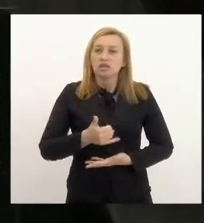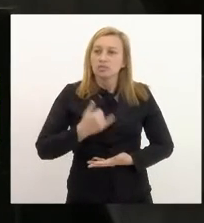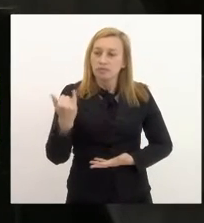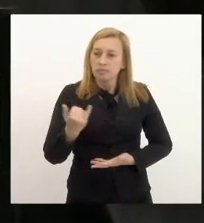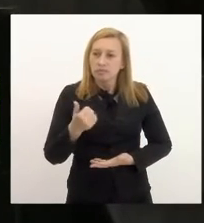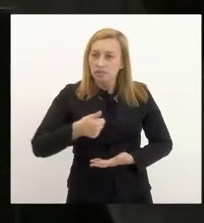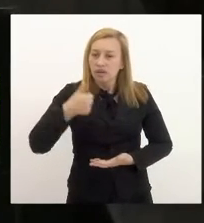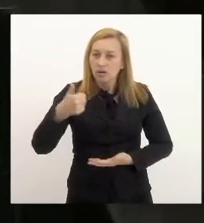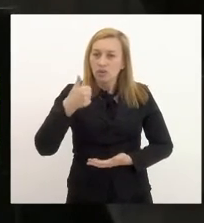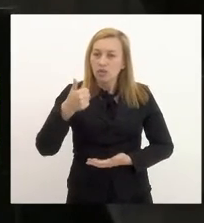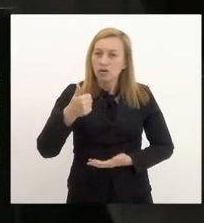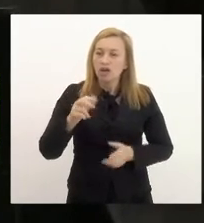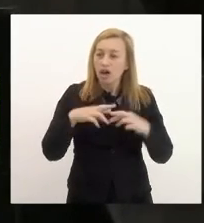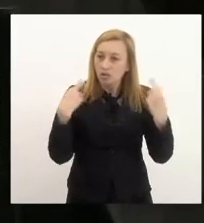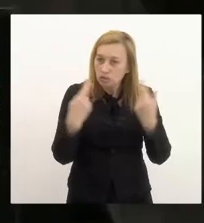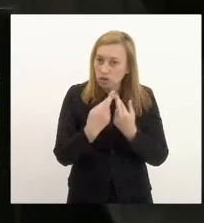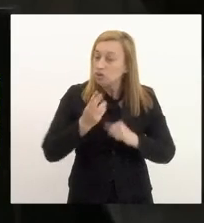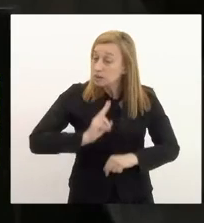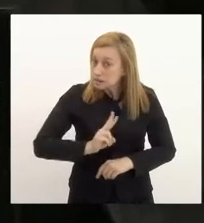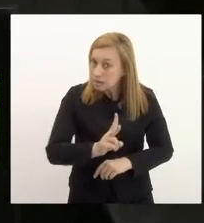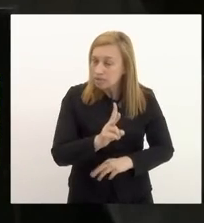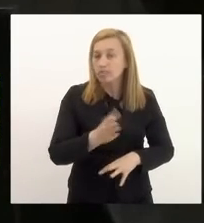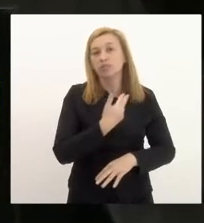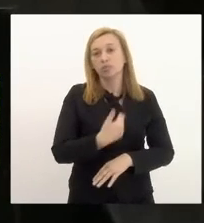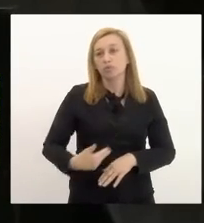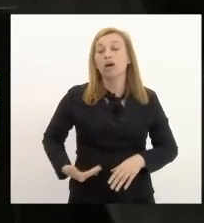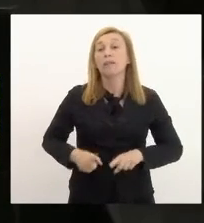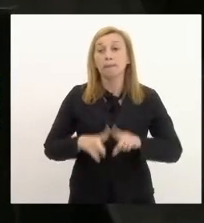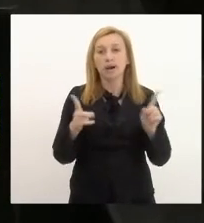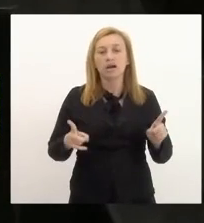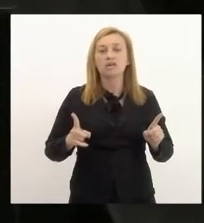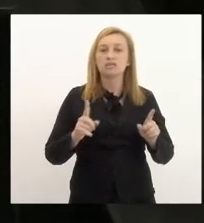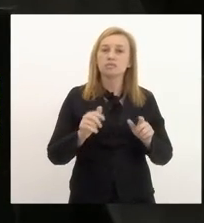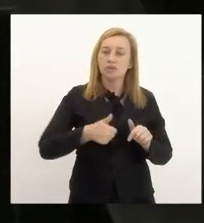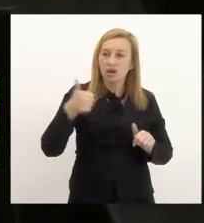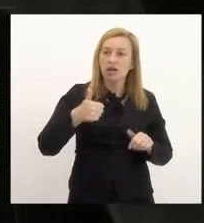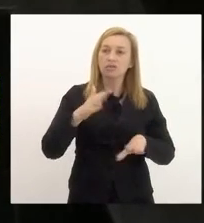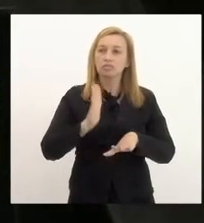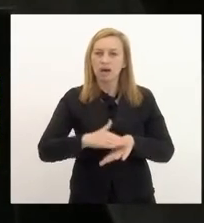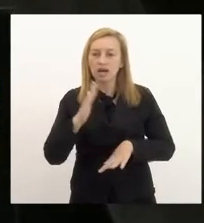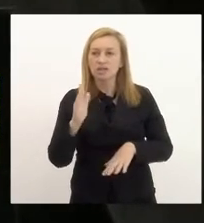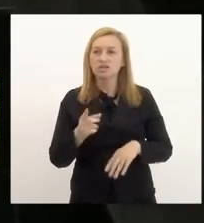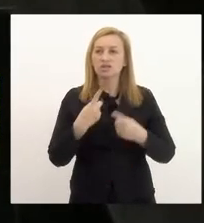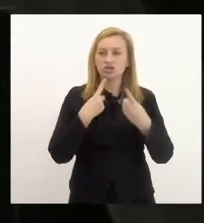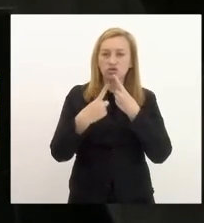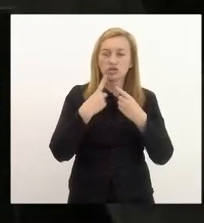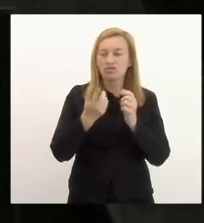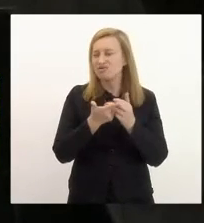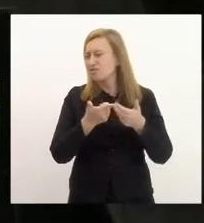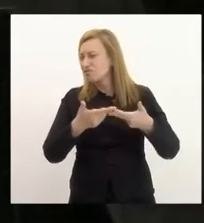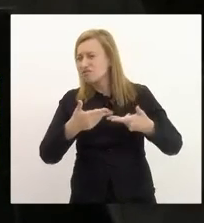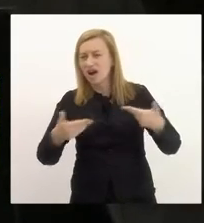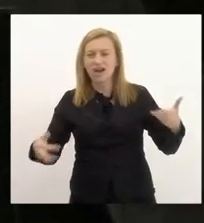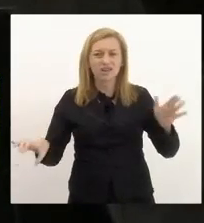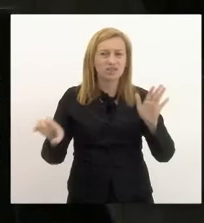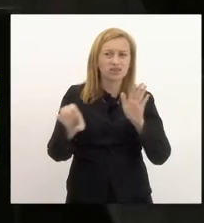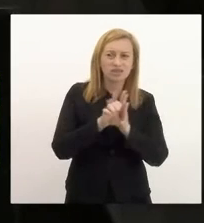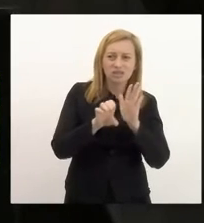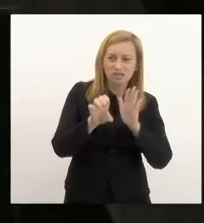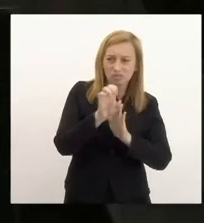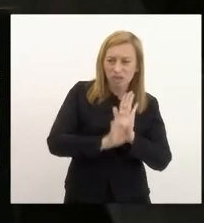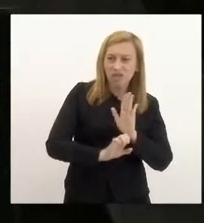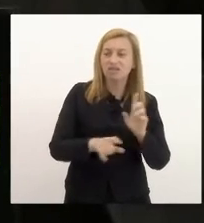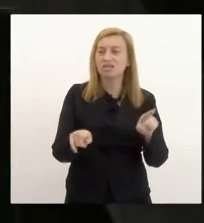audiência sempre todo o valor audiência pública mas acho que a gente poderia ter amadurecido um pouco mais eu sou muitas emendas e muitas propostas